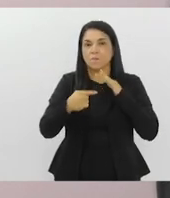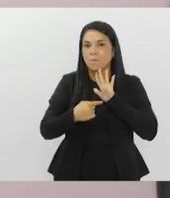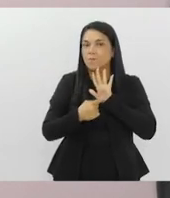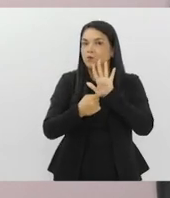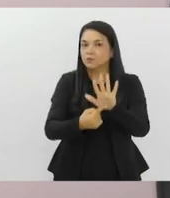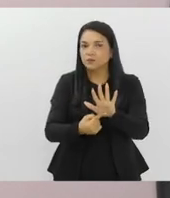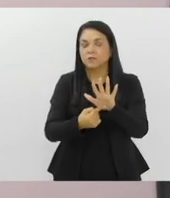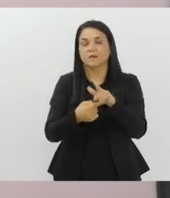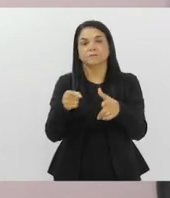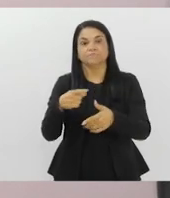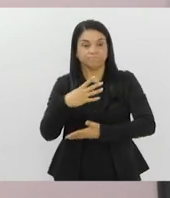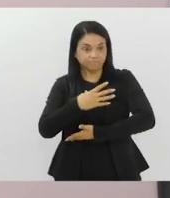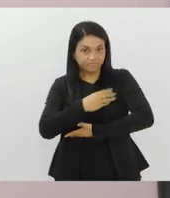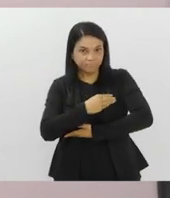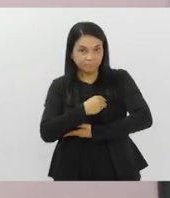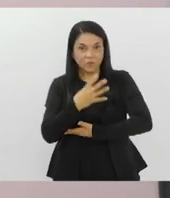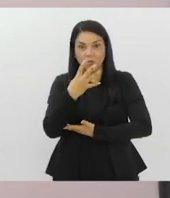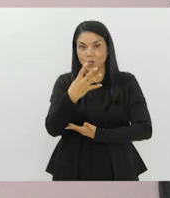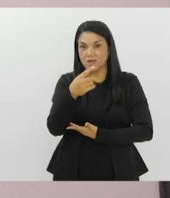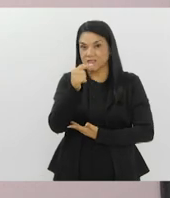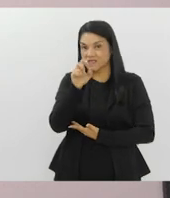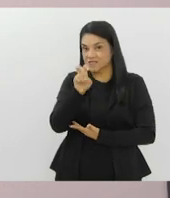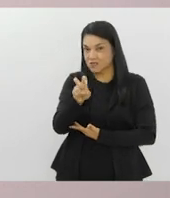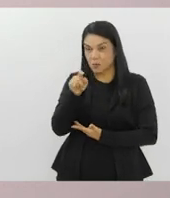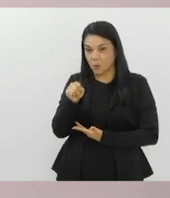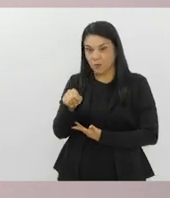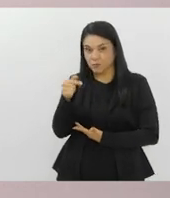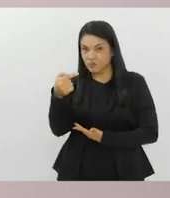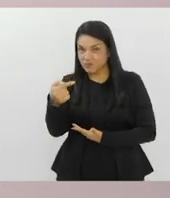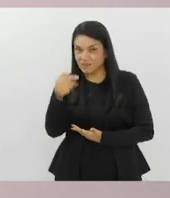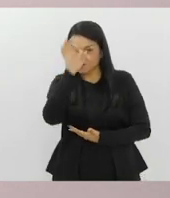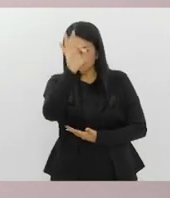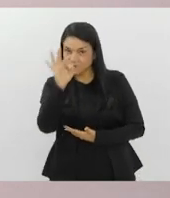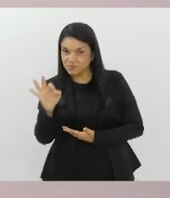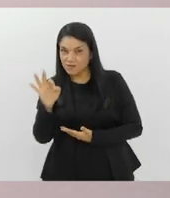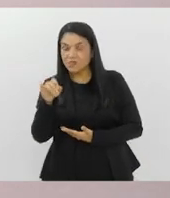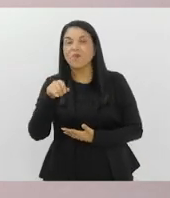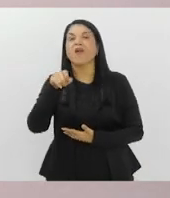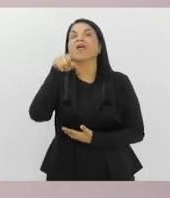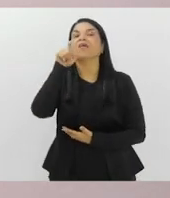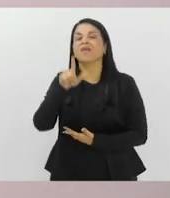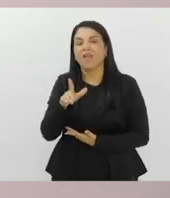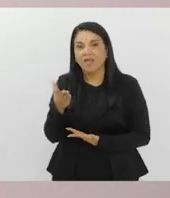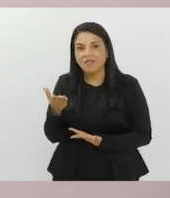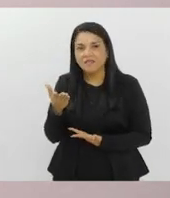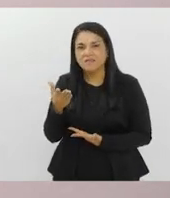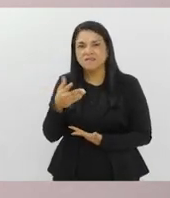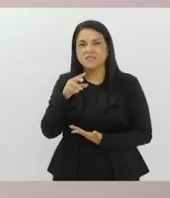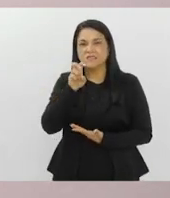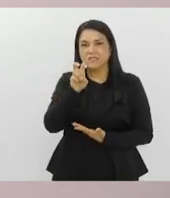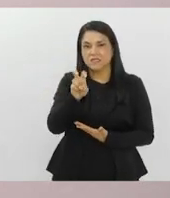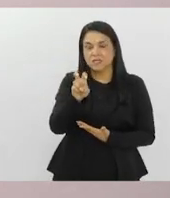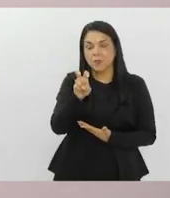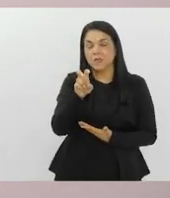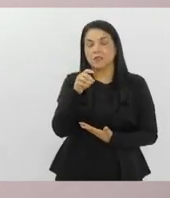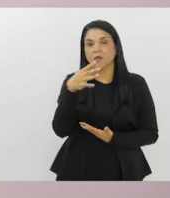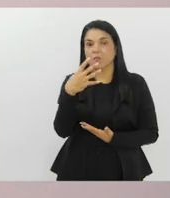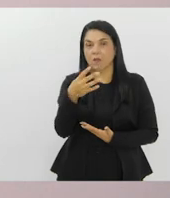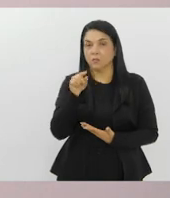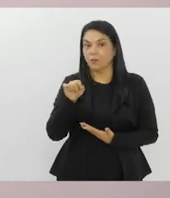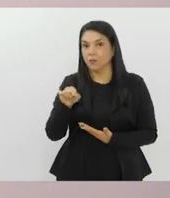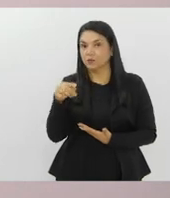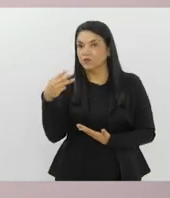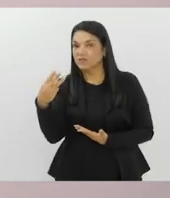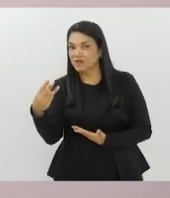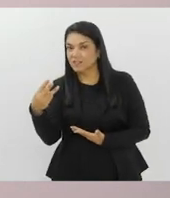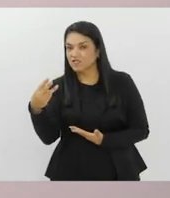materno corresponde a 45,7%, de quem estamos falando desses 54,3%? Estamos